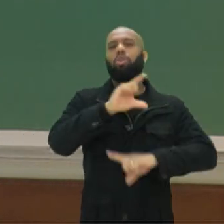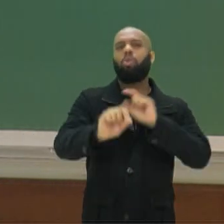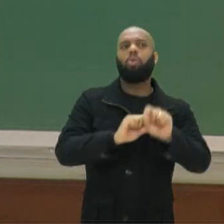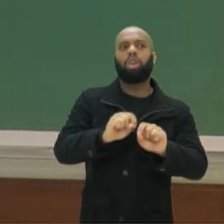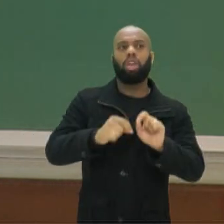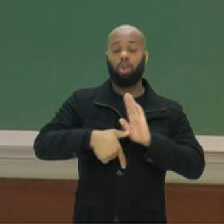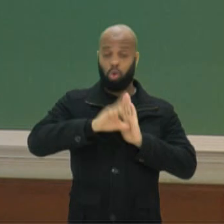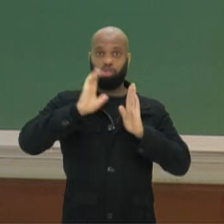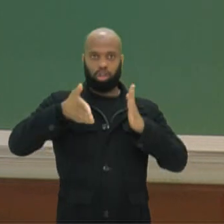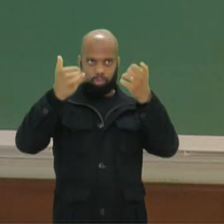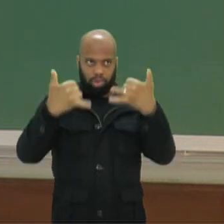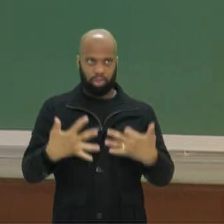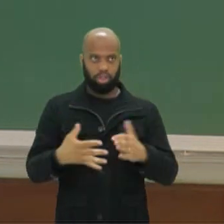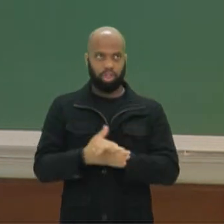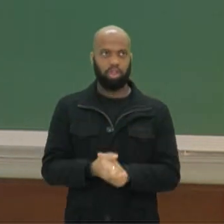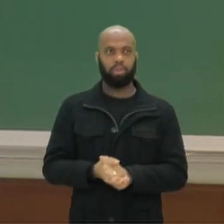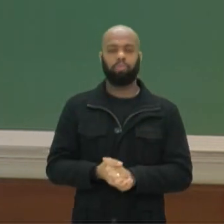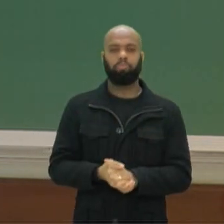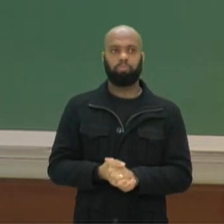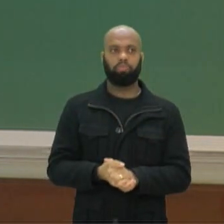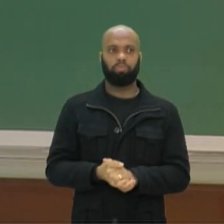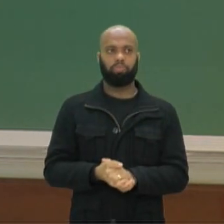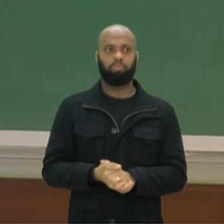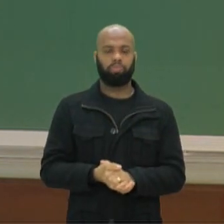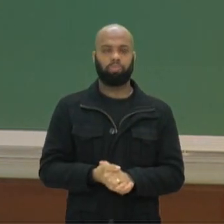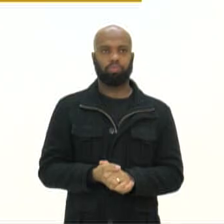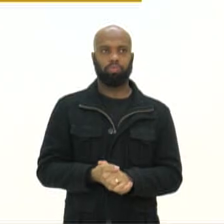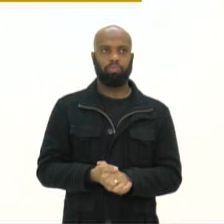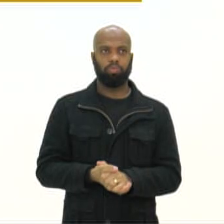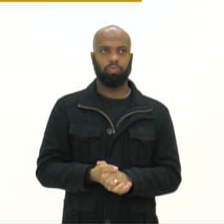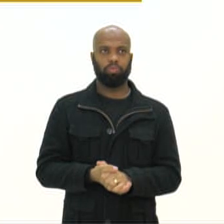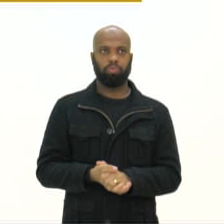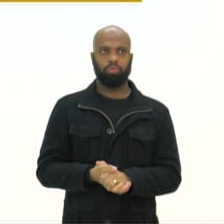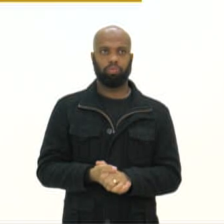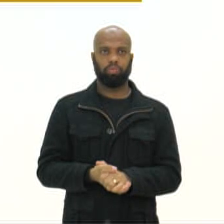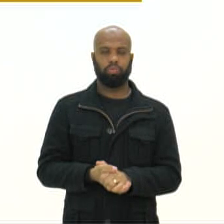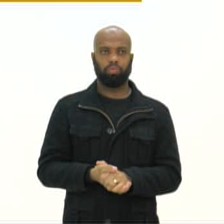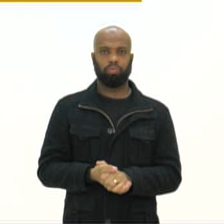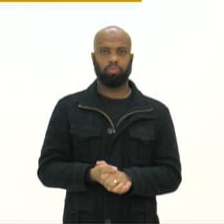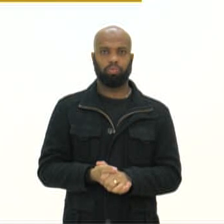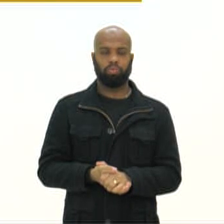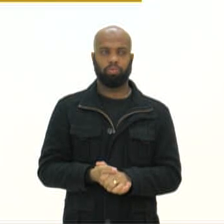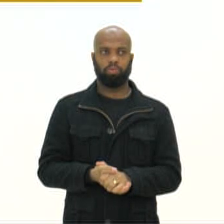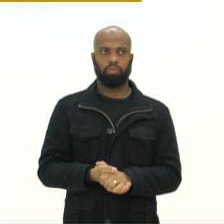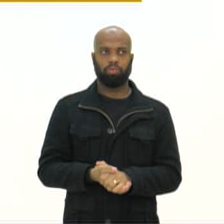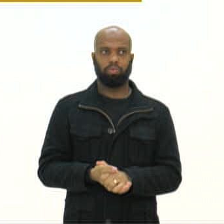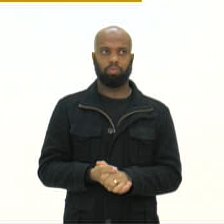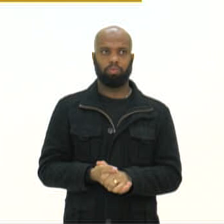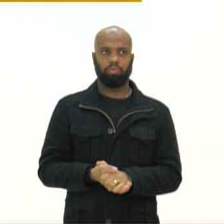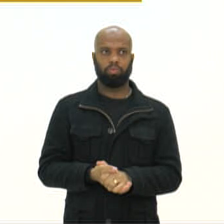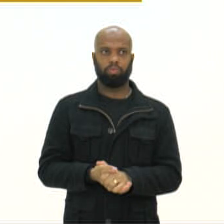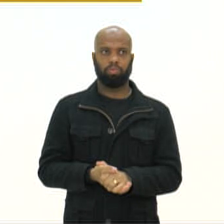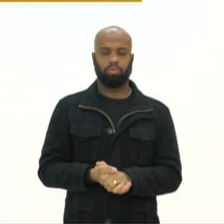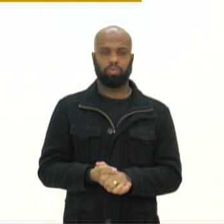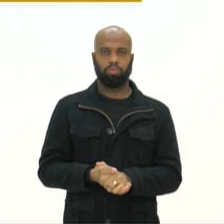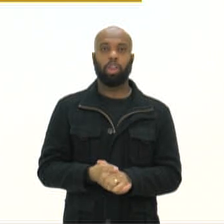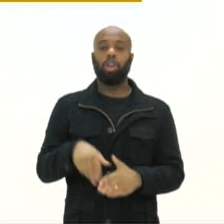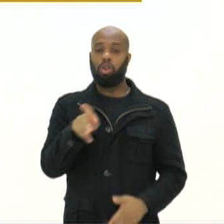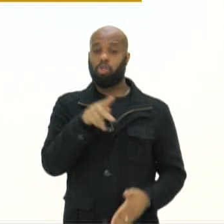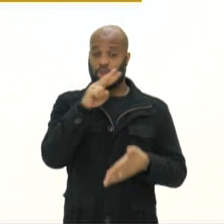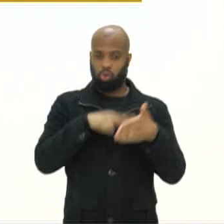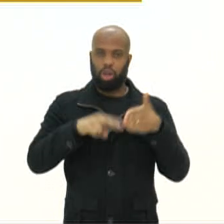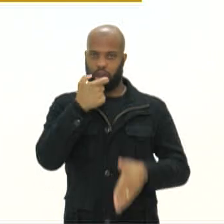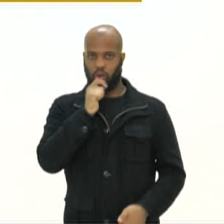que eu falei, olha, mais ou menos o que eu falei. To refer to a situation that happened at an indefinite time